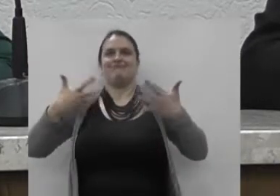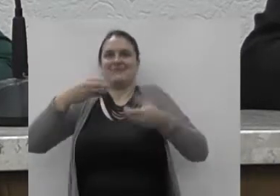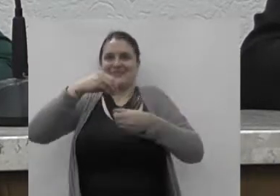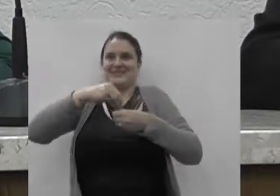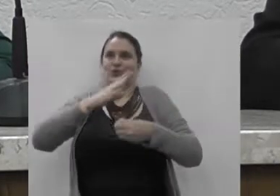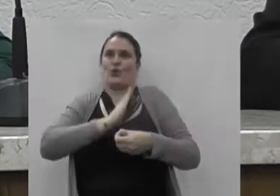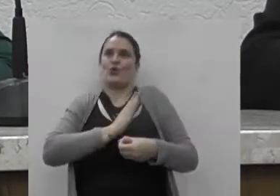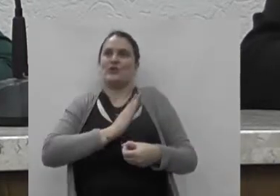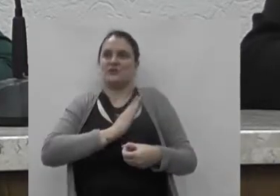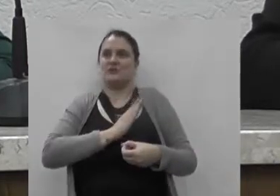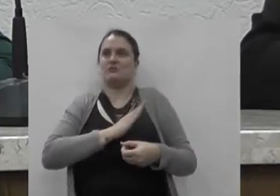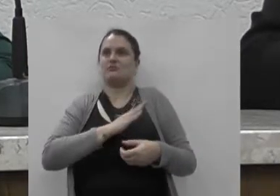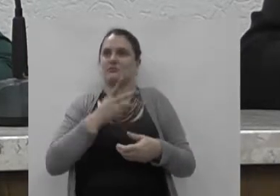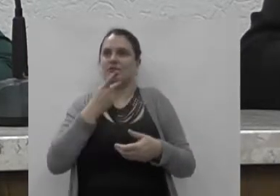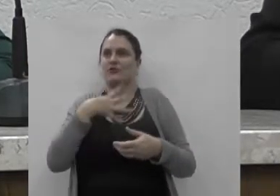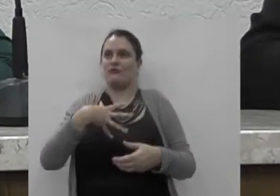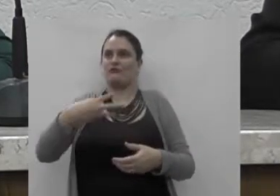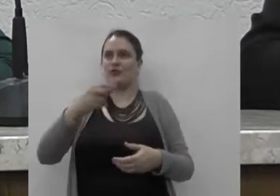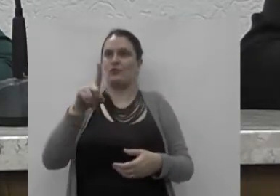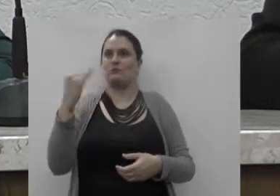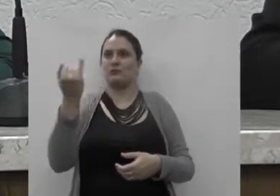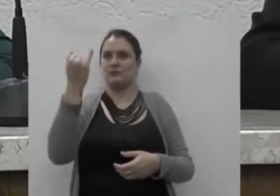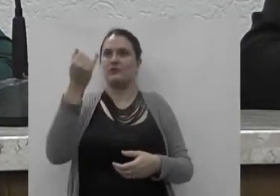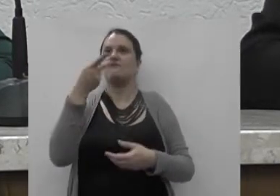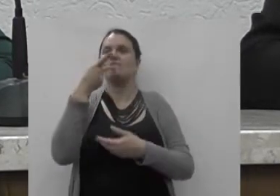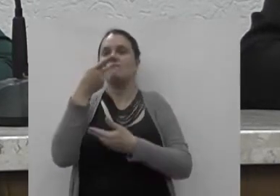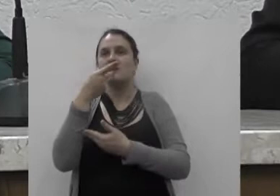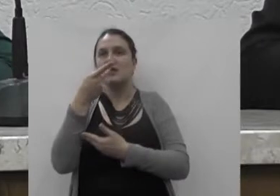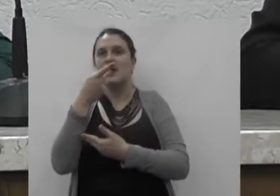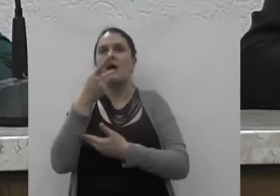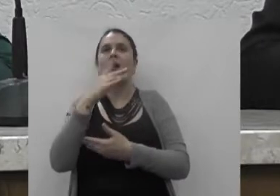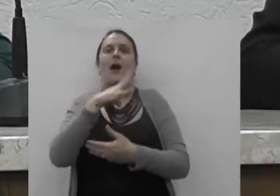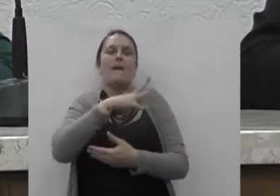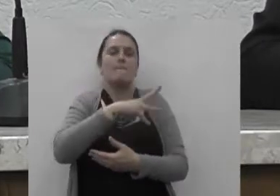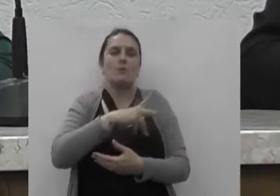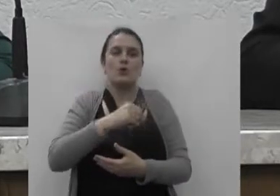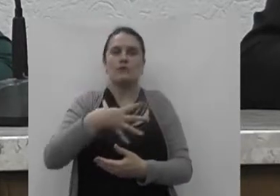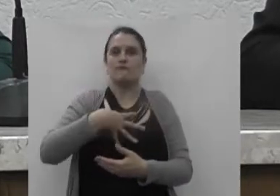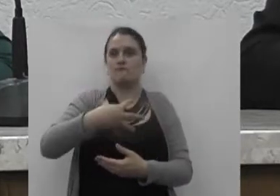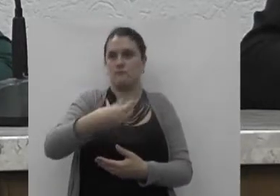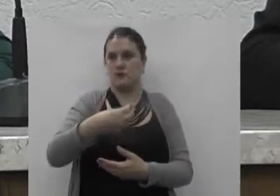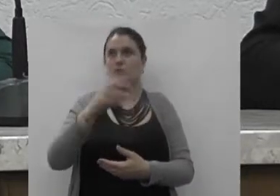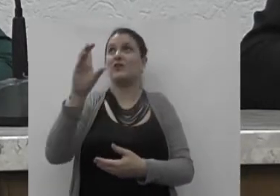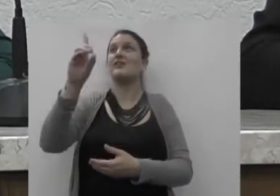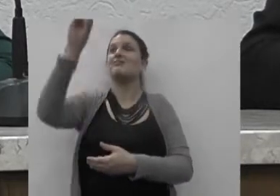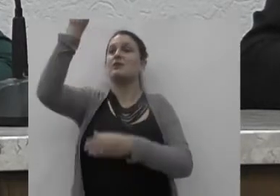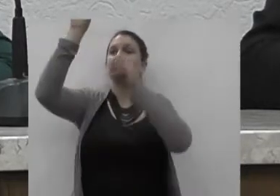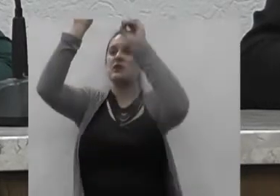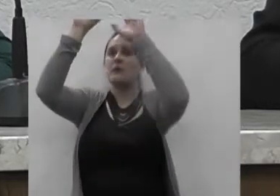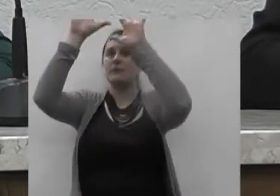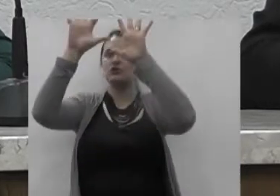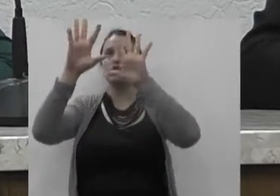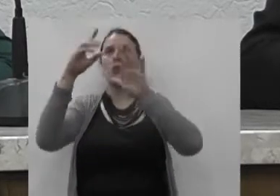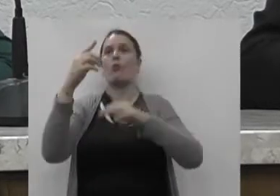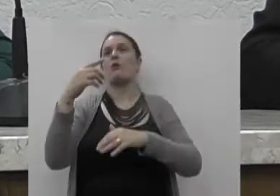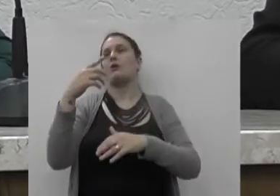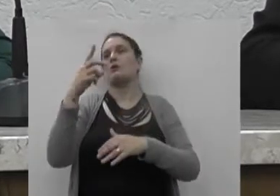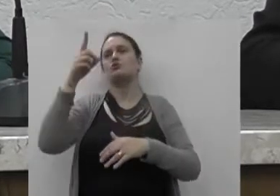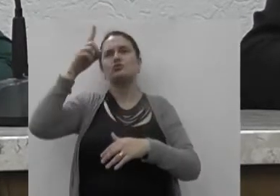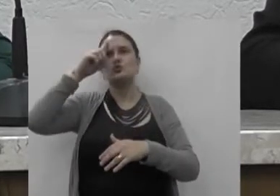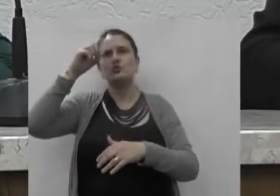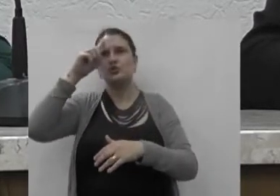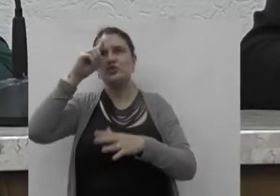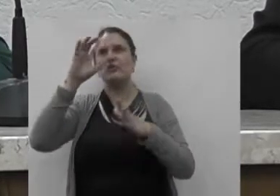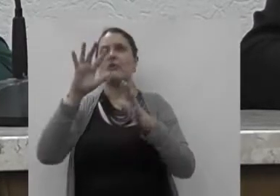né, em nossos dias, para nós. E dizer que os amamos e que Deus abençoe a cada dia